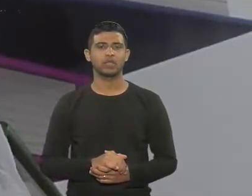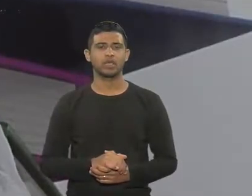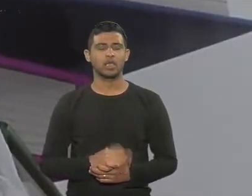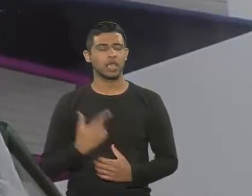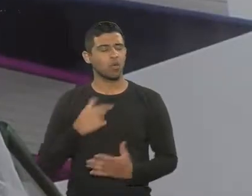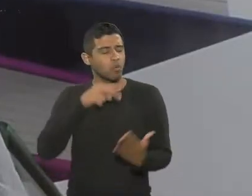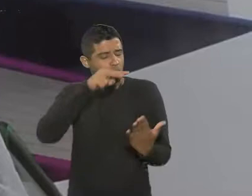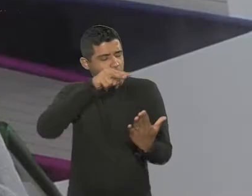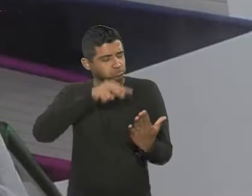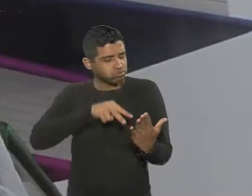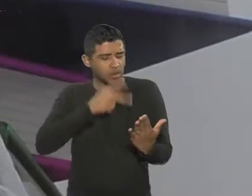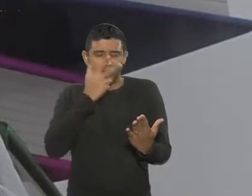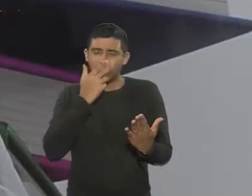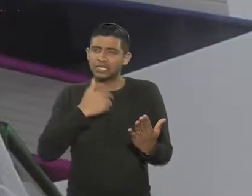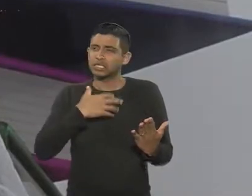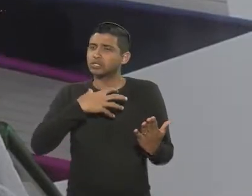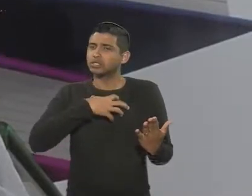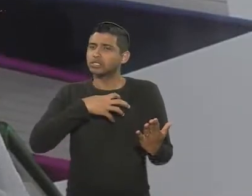sentir o quê?